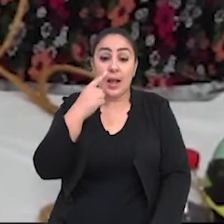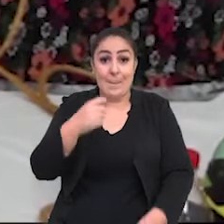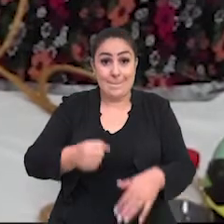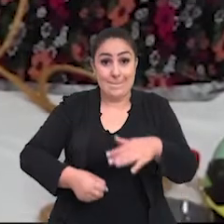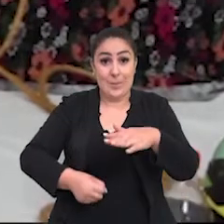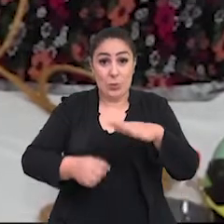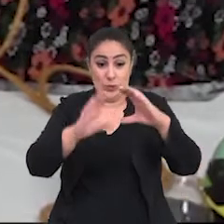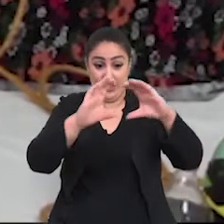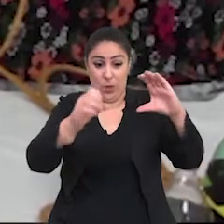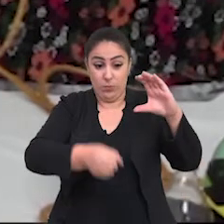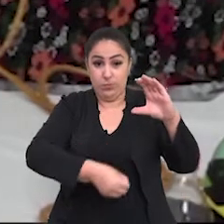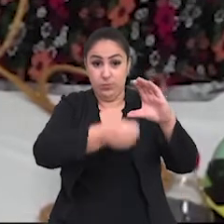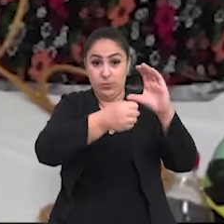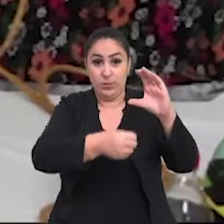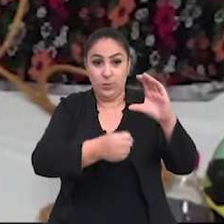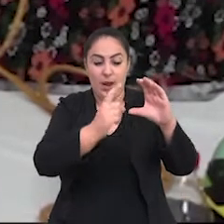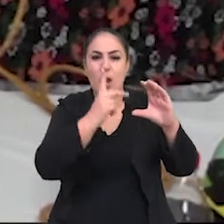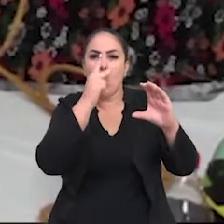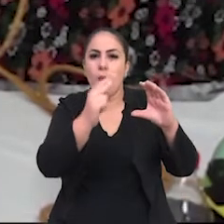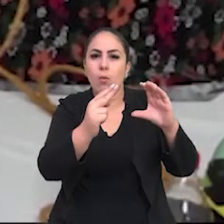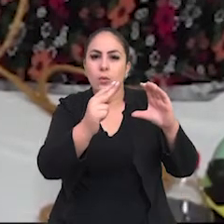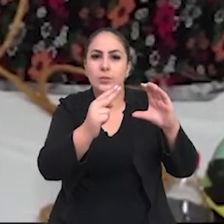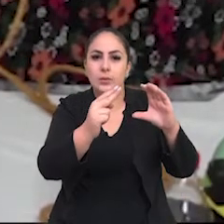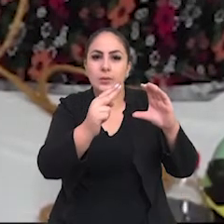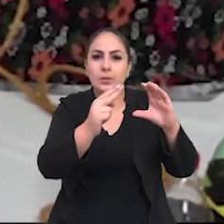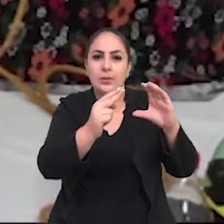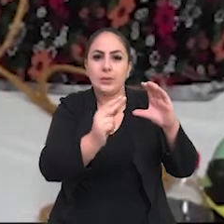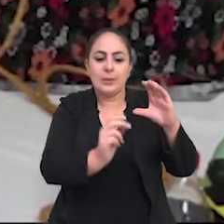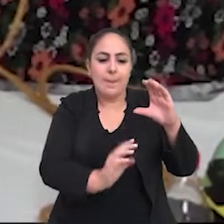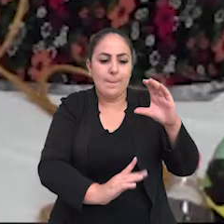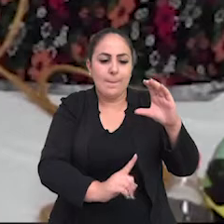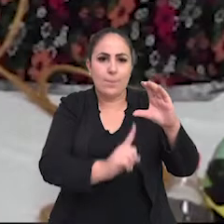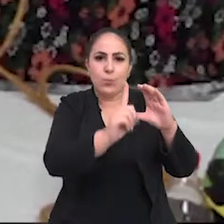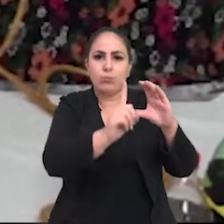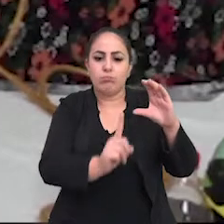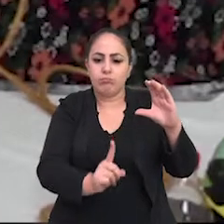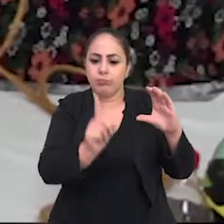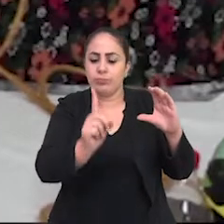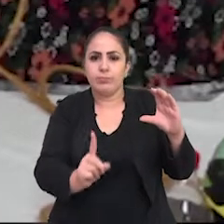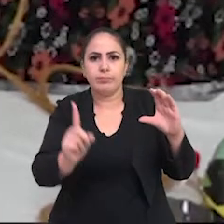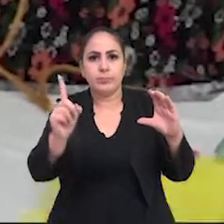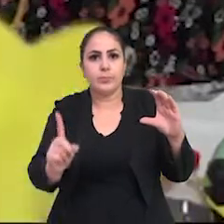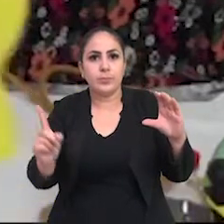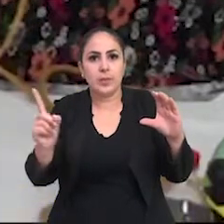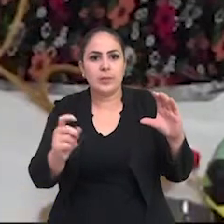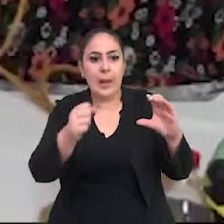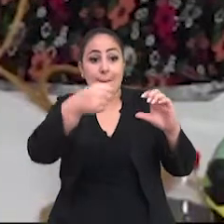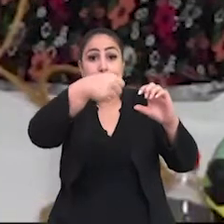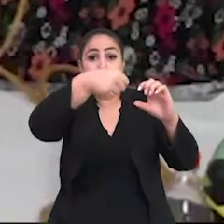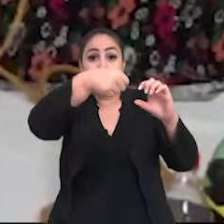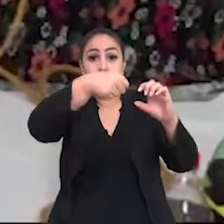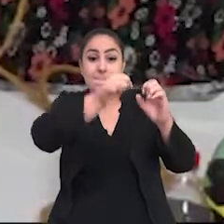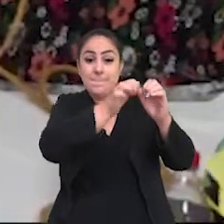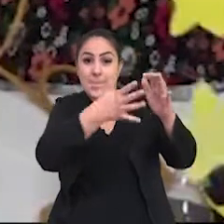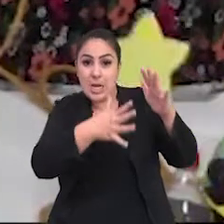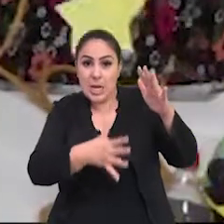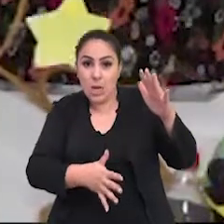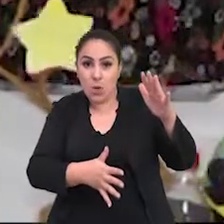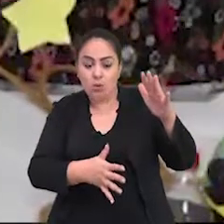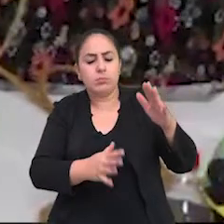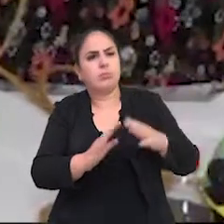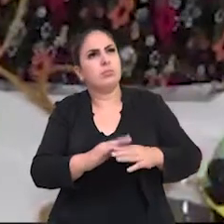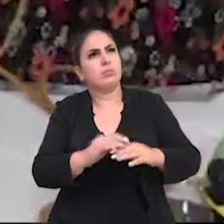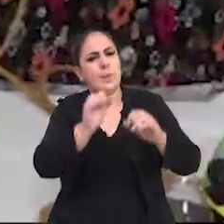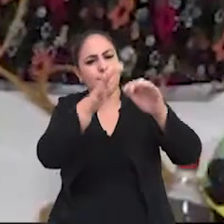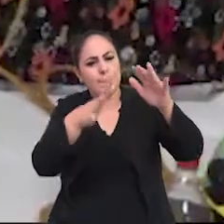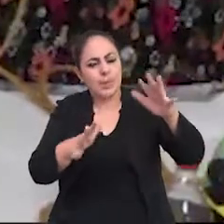céu, aparentemente tinha furado o céu e estava entrando um brilhozinho por esses furos.